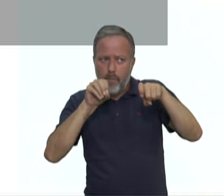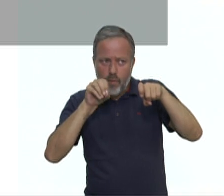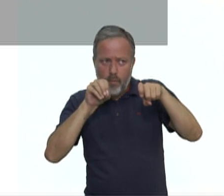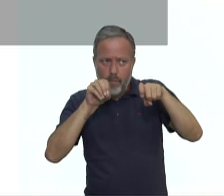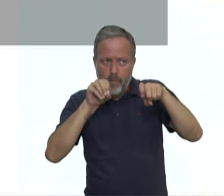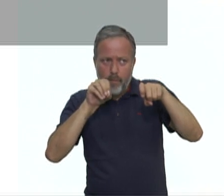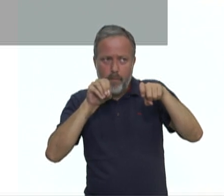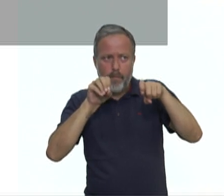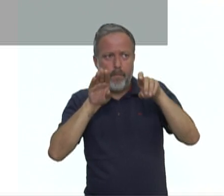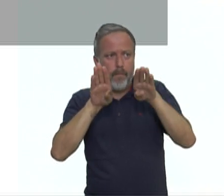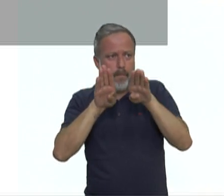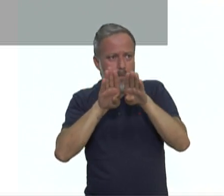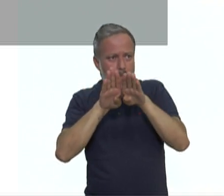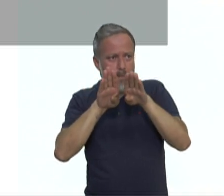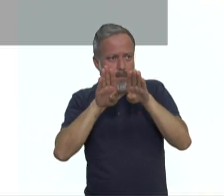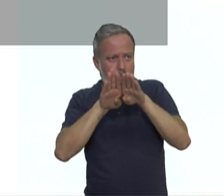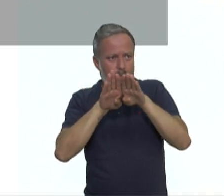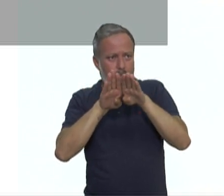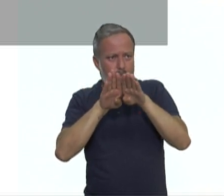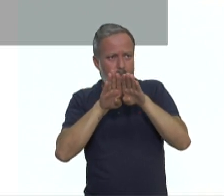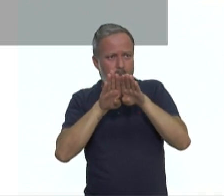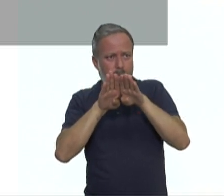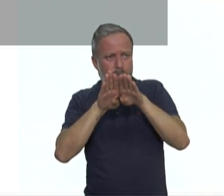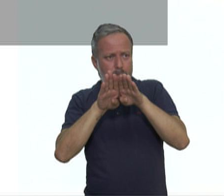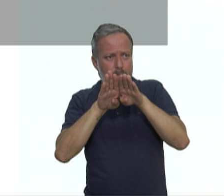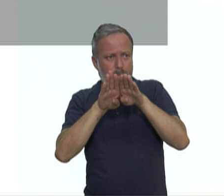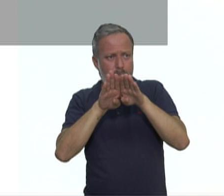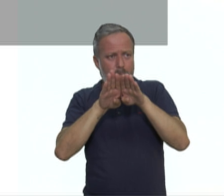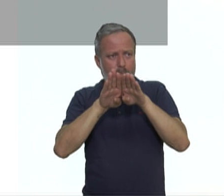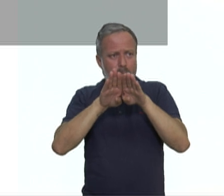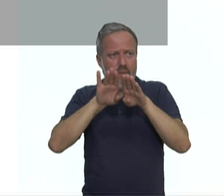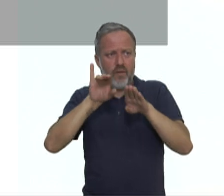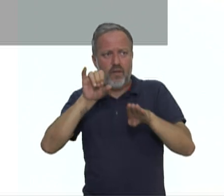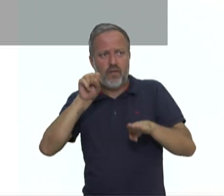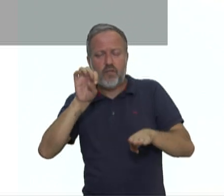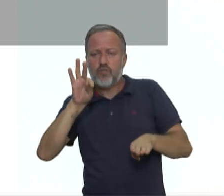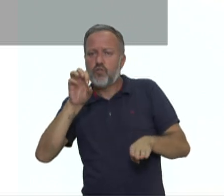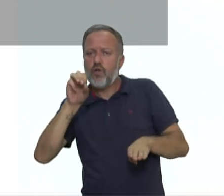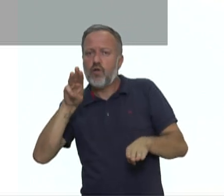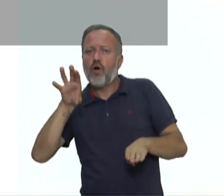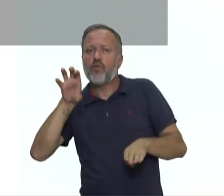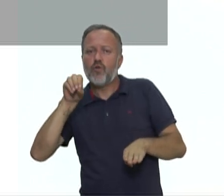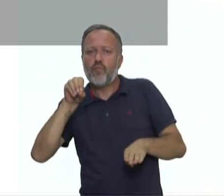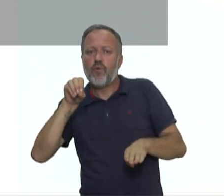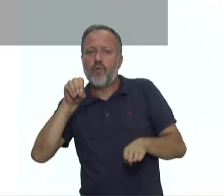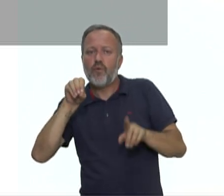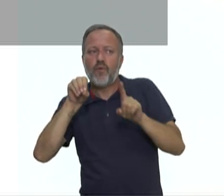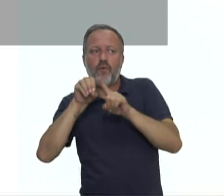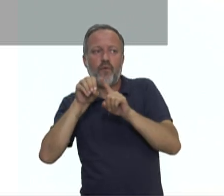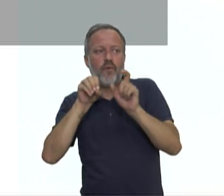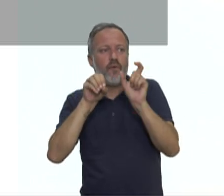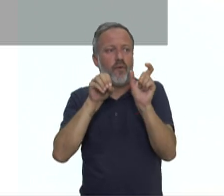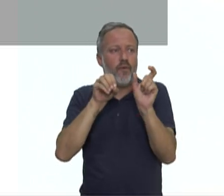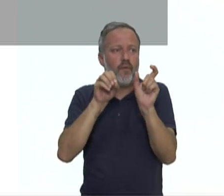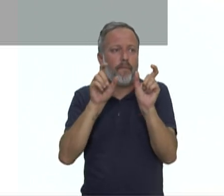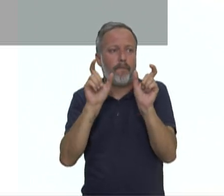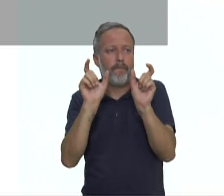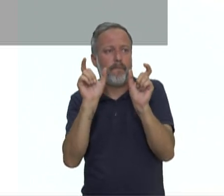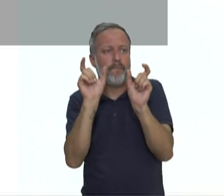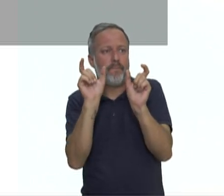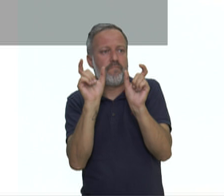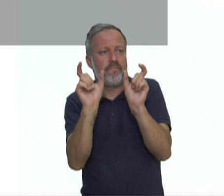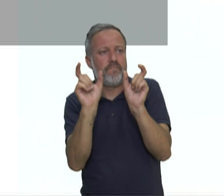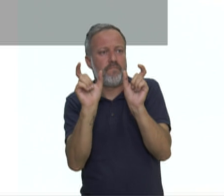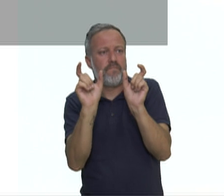potássio. Correto? Portanto, o seu número de massa é igual a... Qual é a massa do